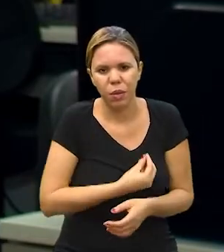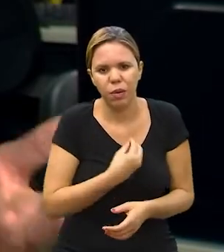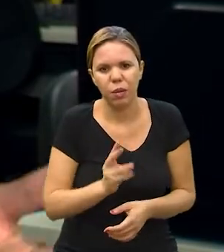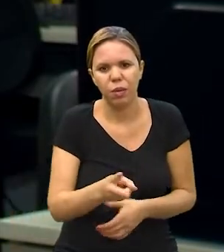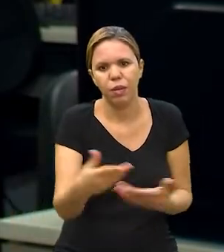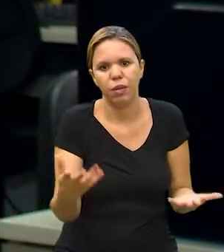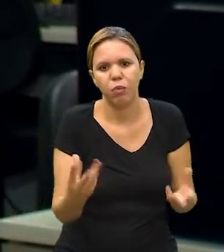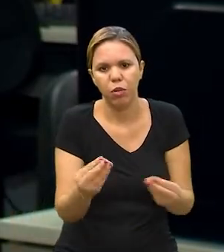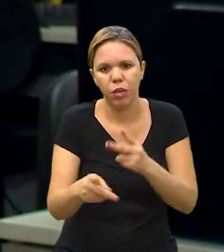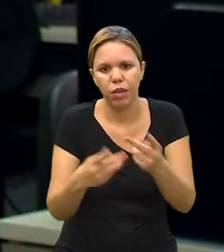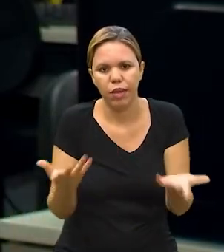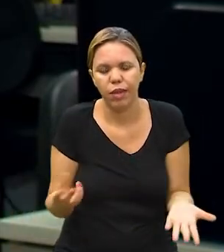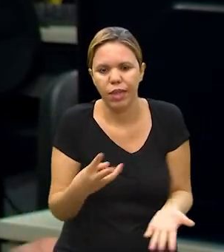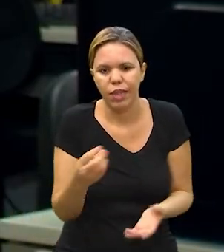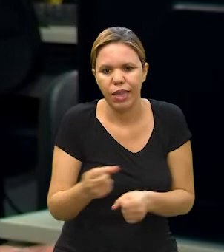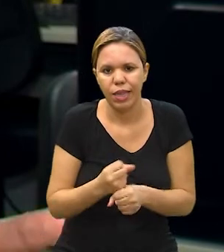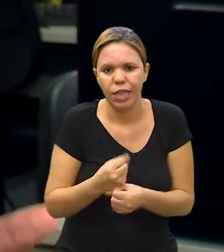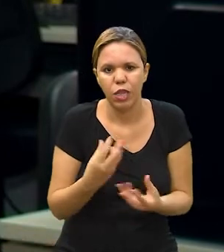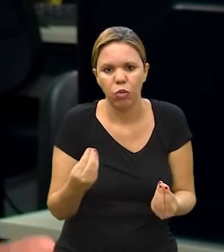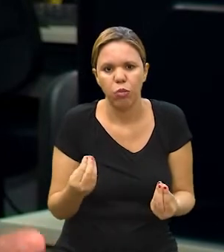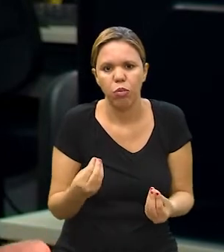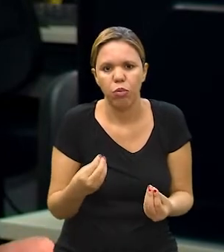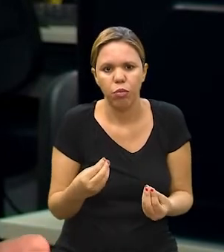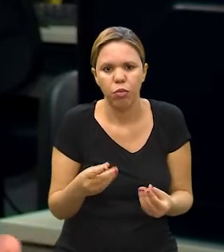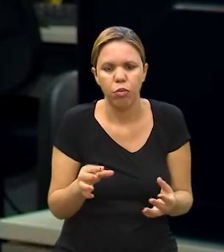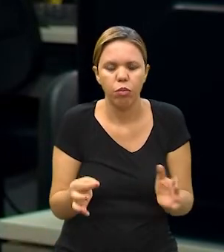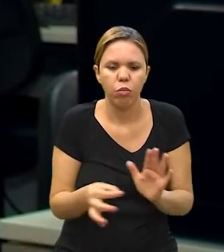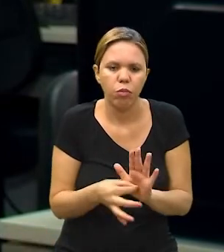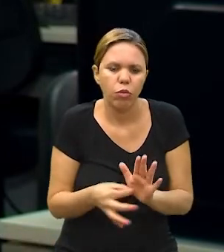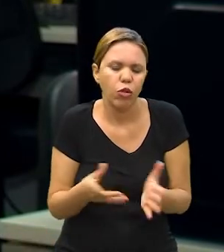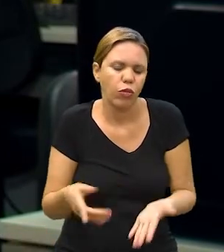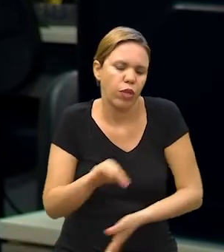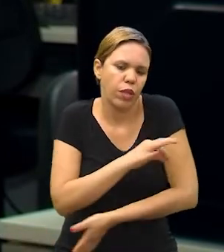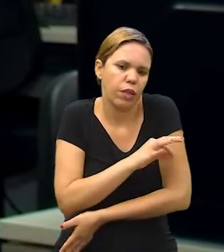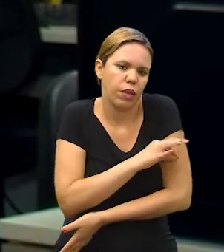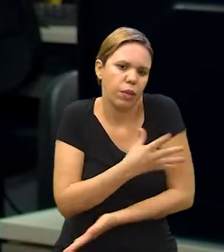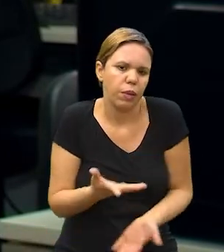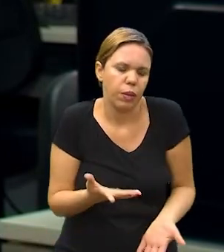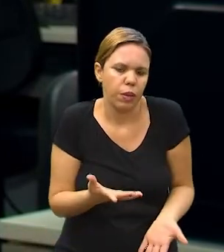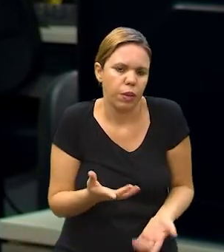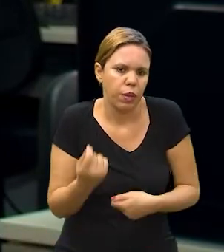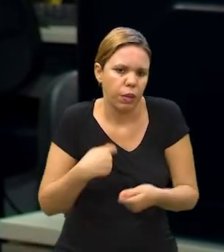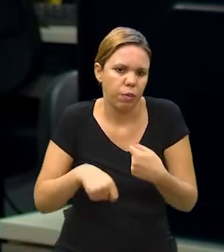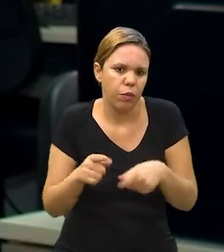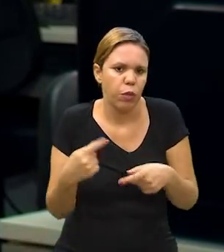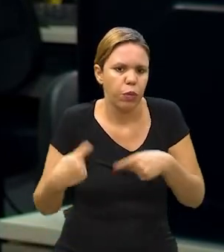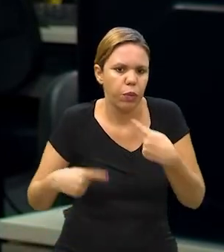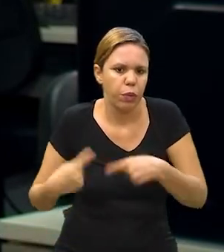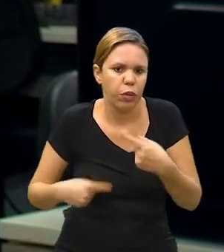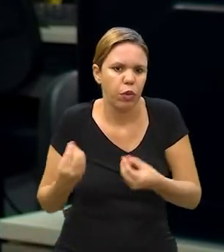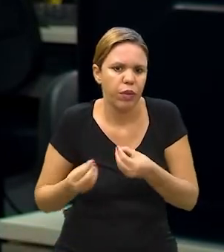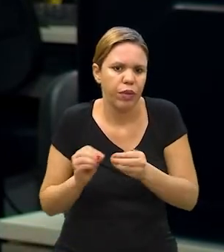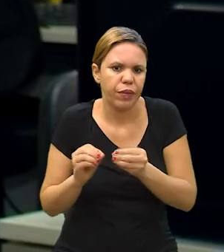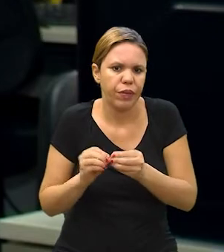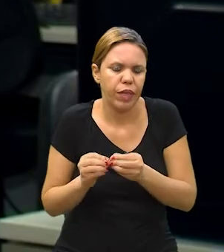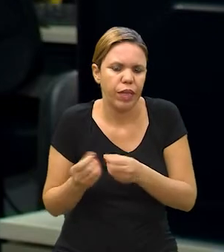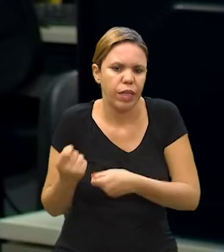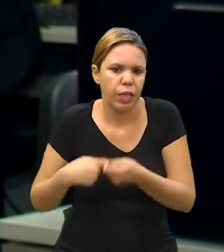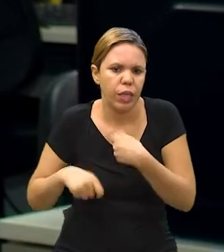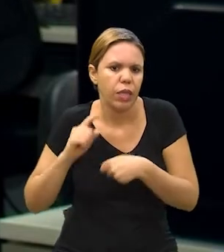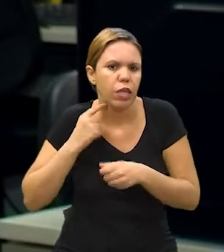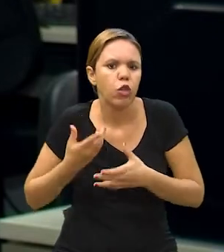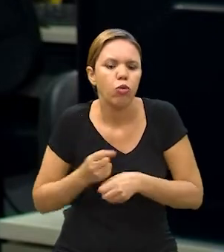resto das vidas de muita gente. 30 anos é uma eternidade do ponto de vista da gestão pública. Então agora está sendo debatido como é que vai ser feita a gestão do lixo por muitos anos. A